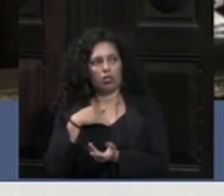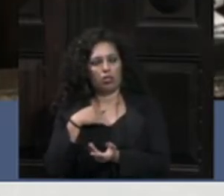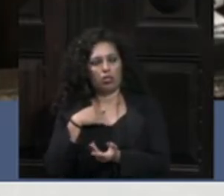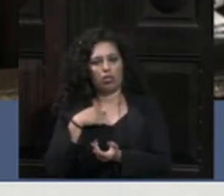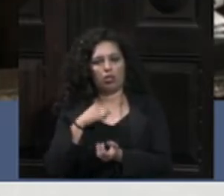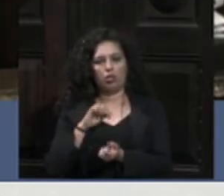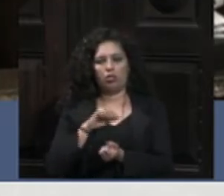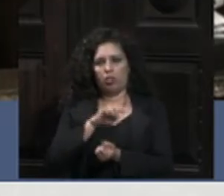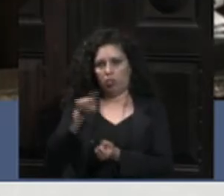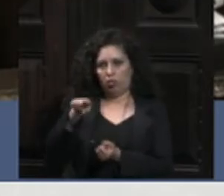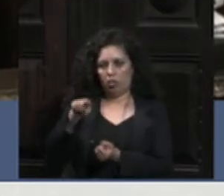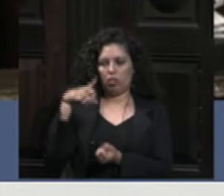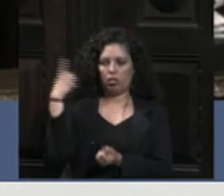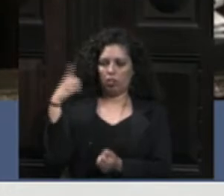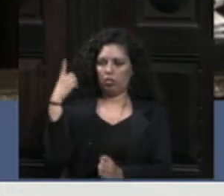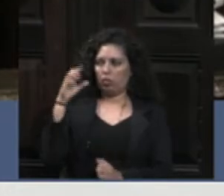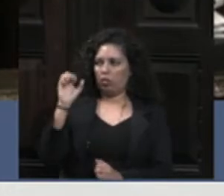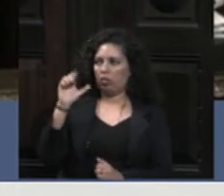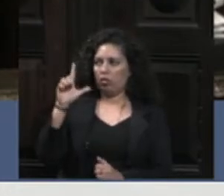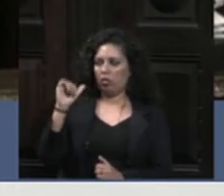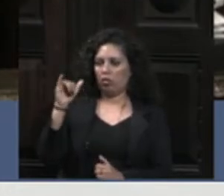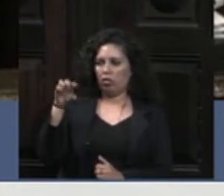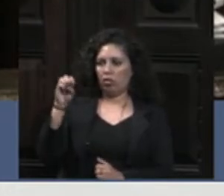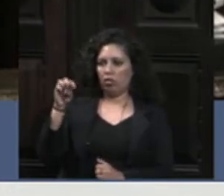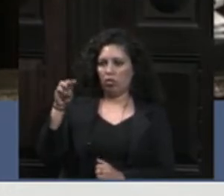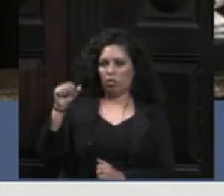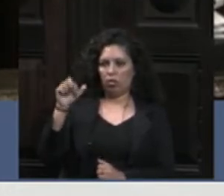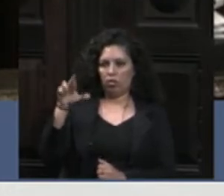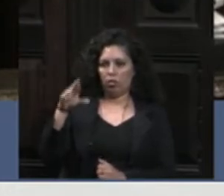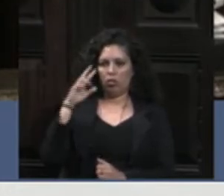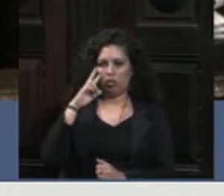participou dos trabalhos, era a parcela